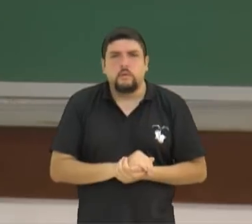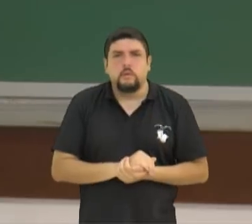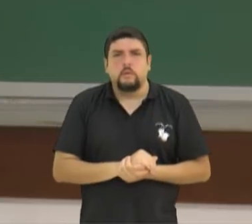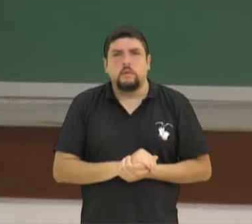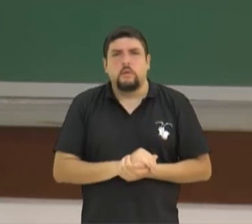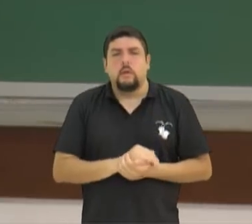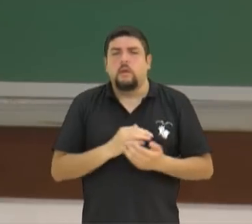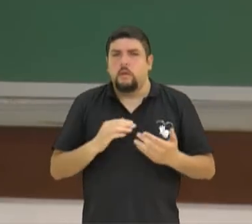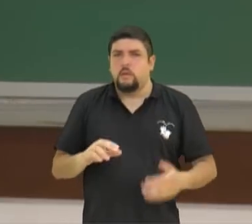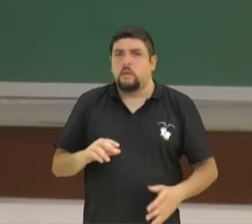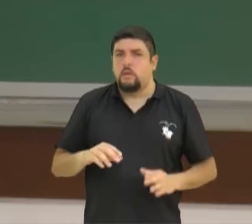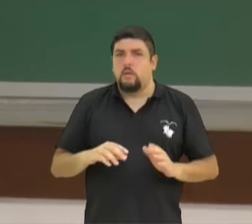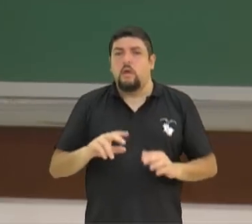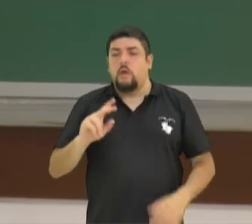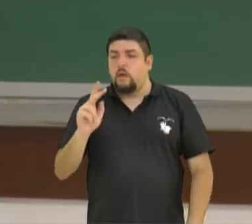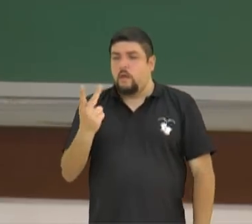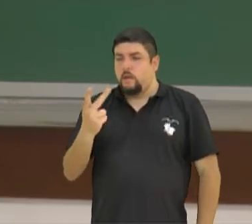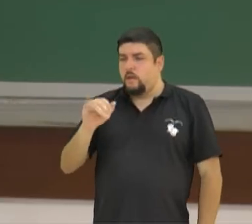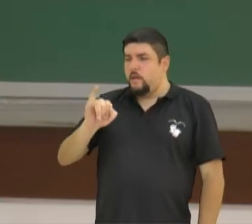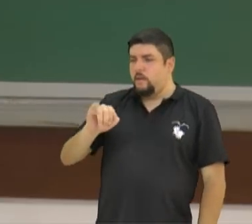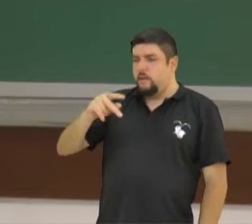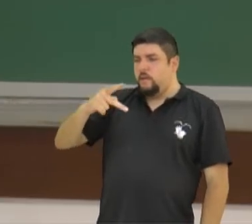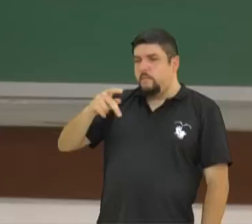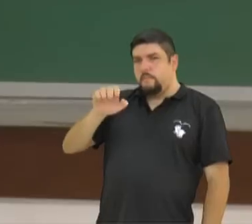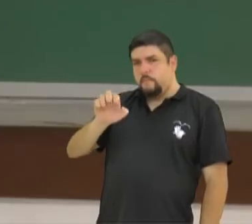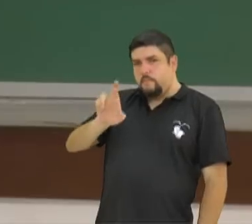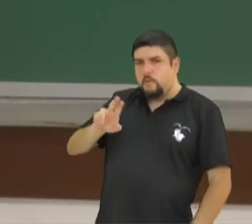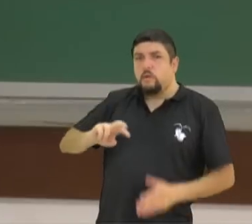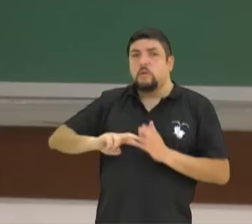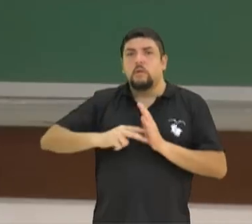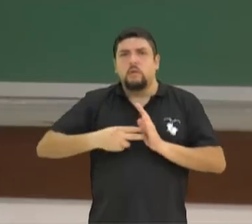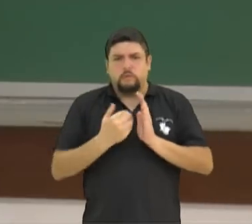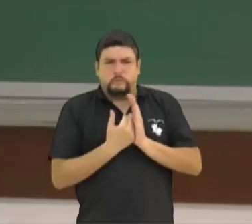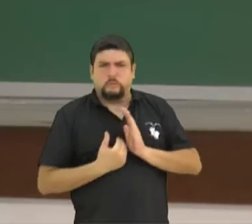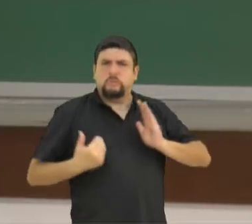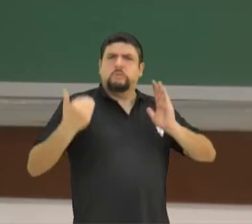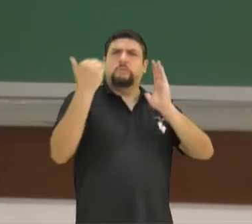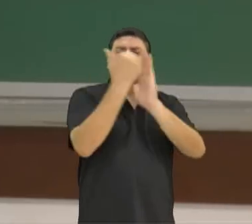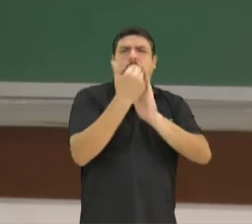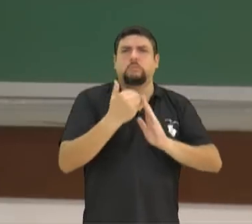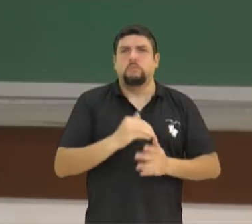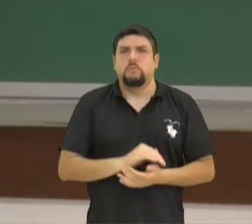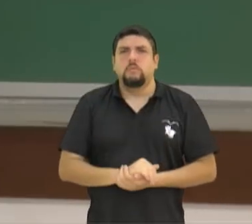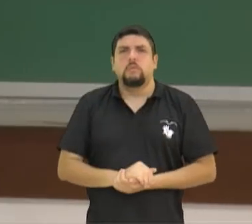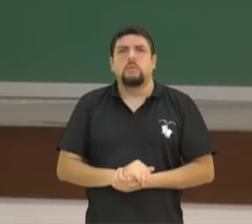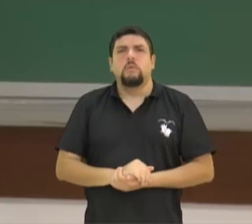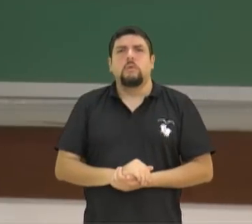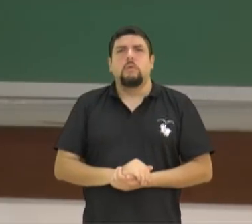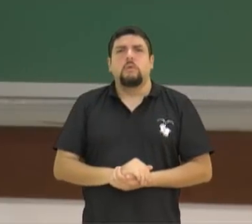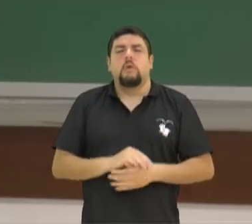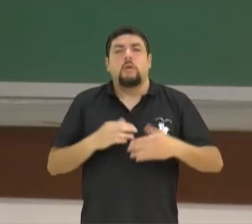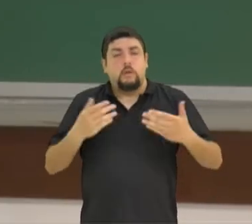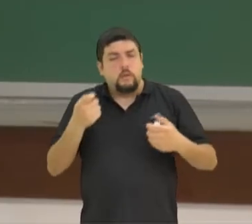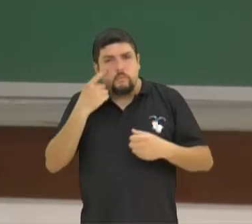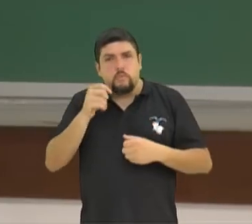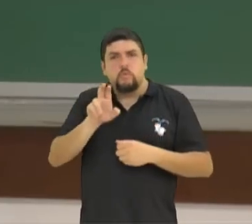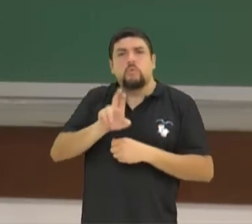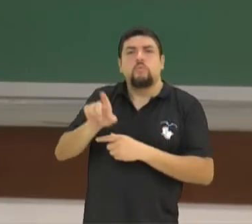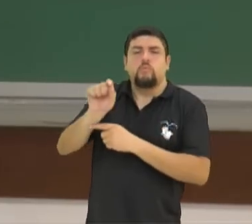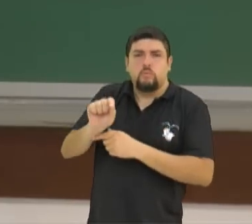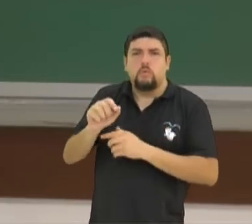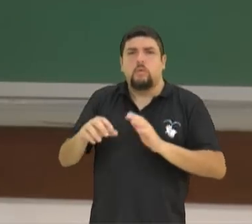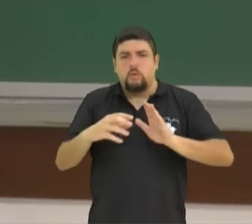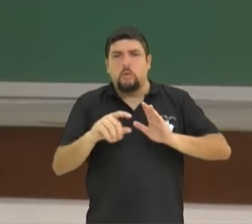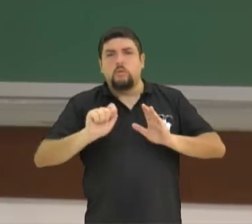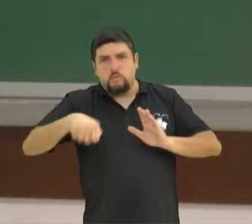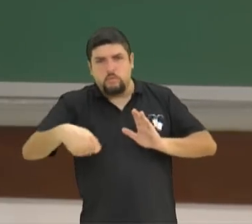esse prefixo hiper, que significa demais, né? Over, muito, em excesso. Né? Então aqui a gente tem uma hipérbole,